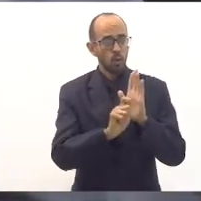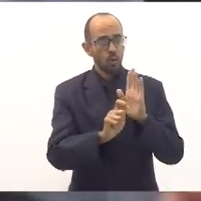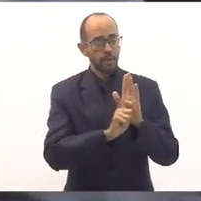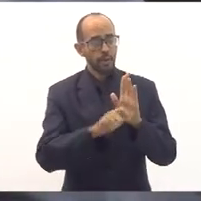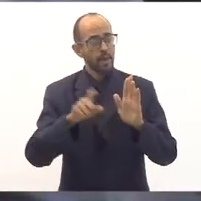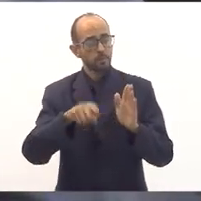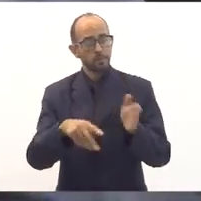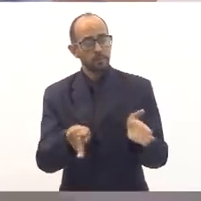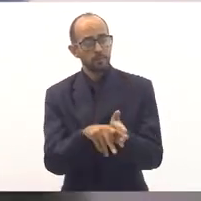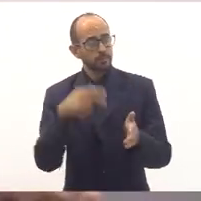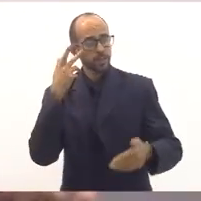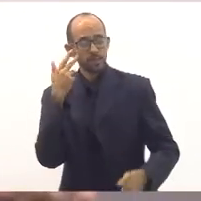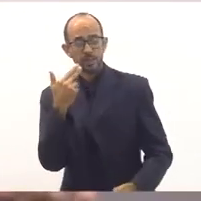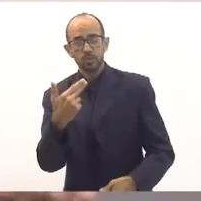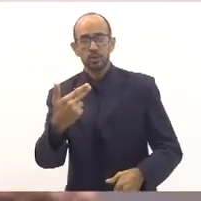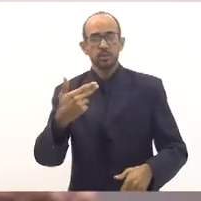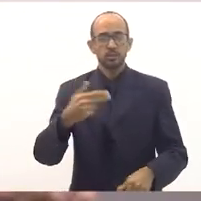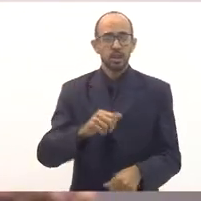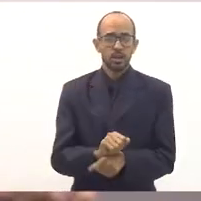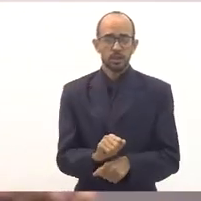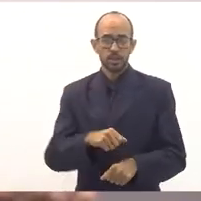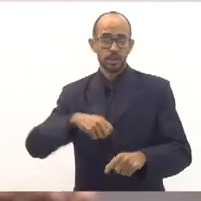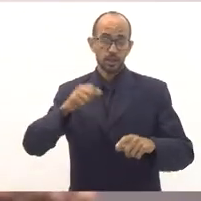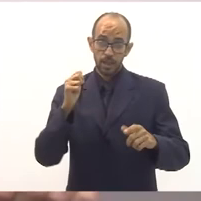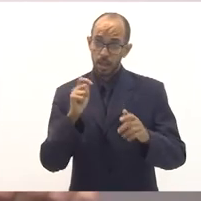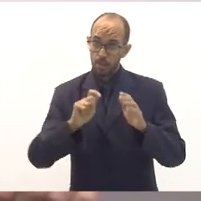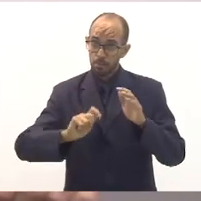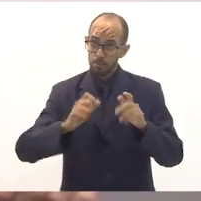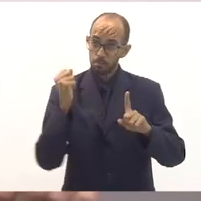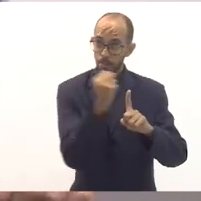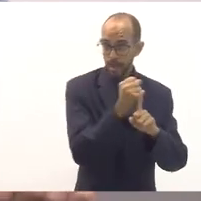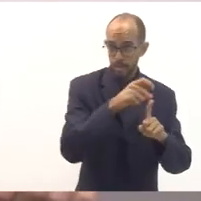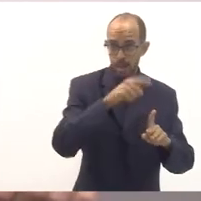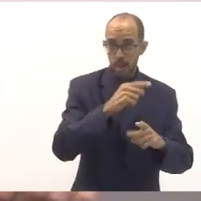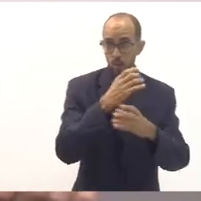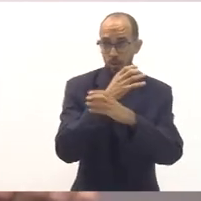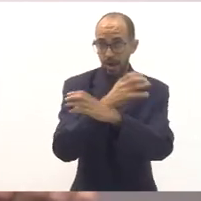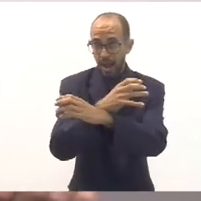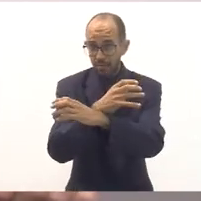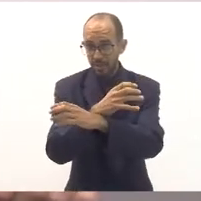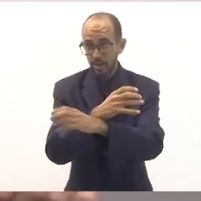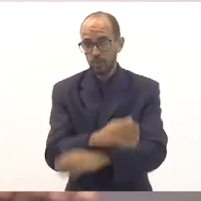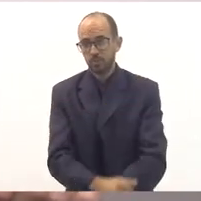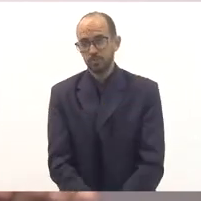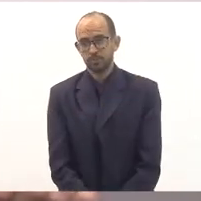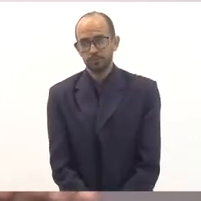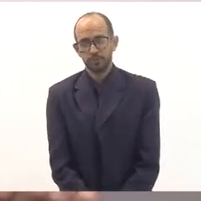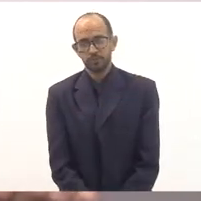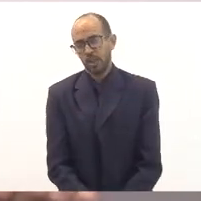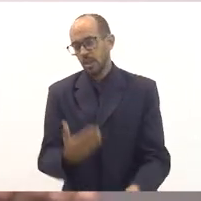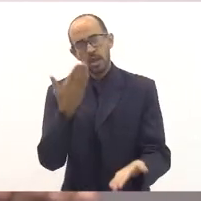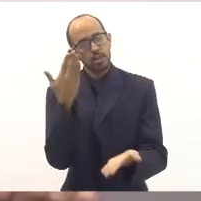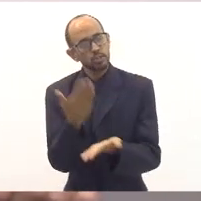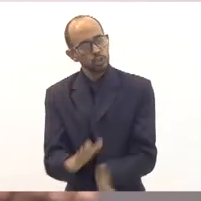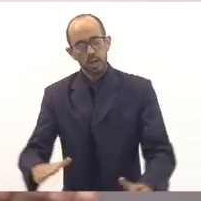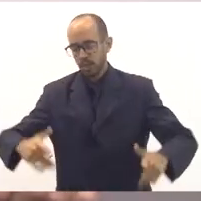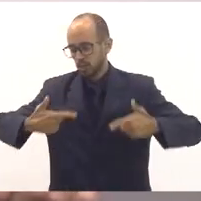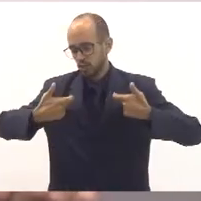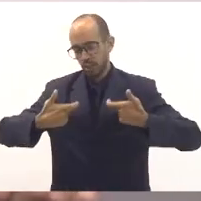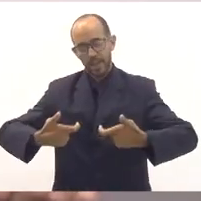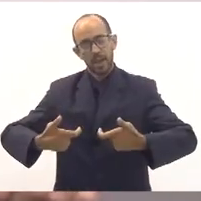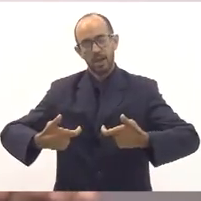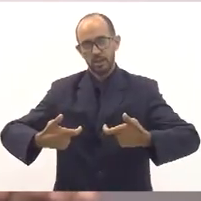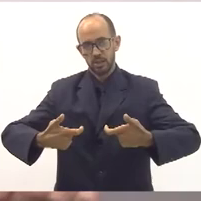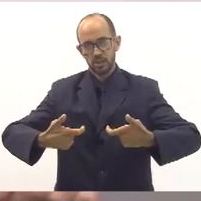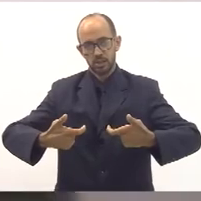vem da natureza que mata é o caveirão baixa de guerra os pobres e pretos e periférico